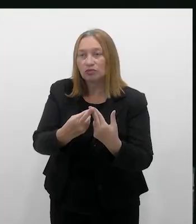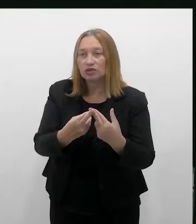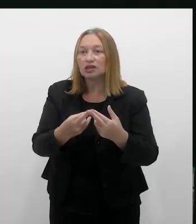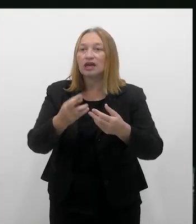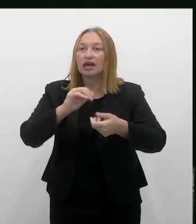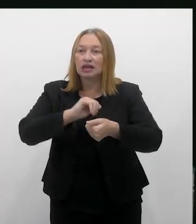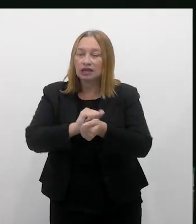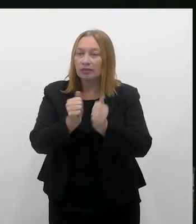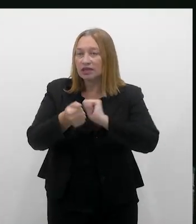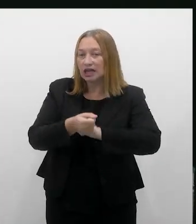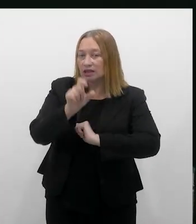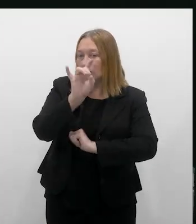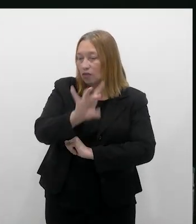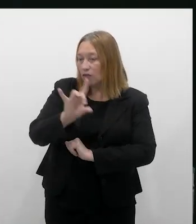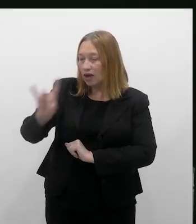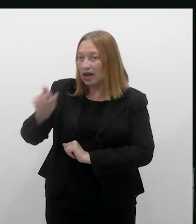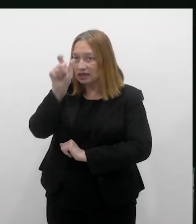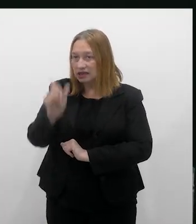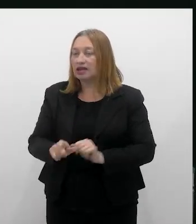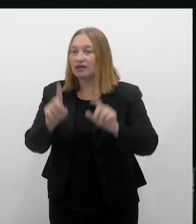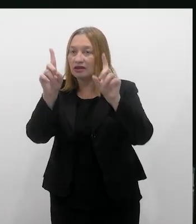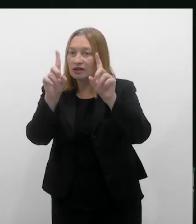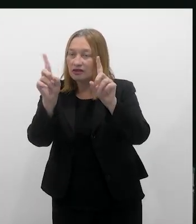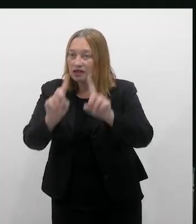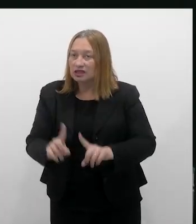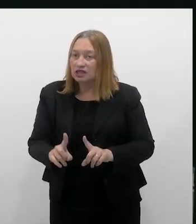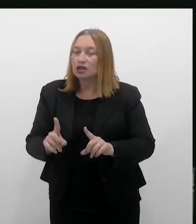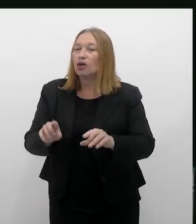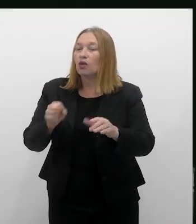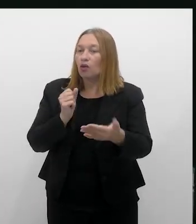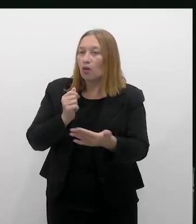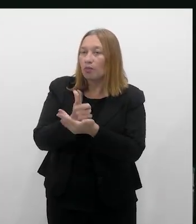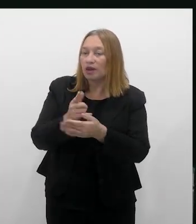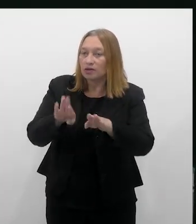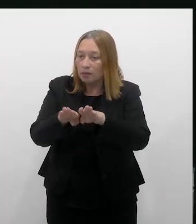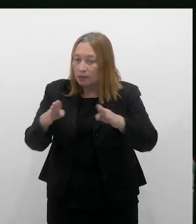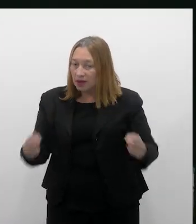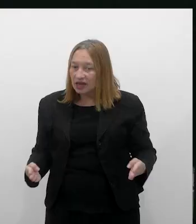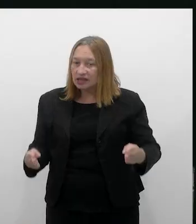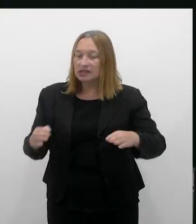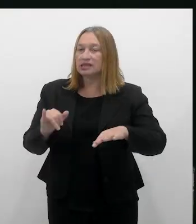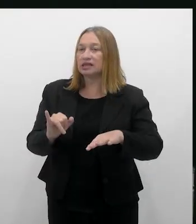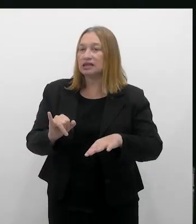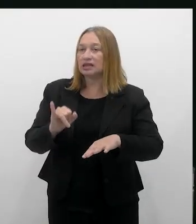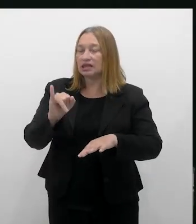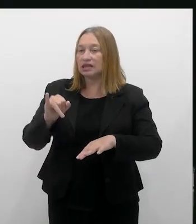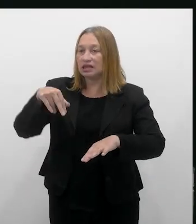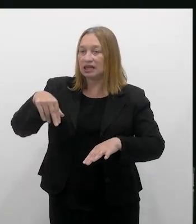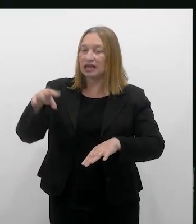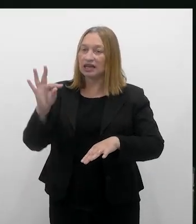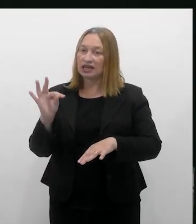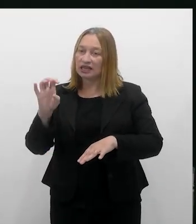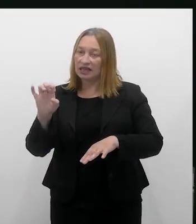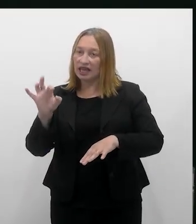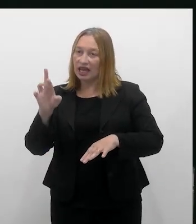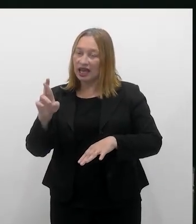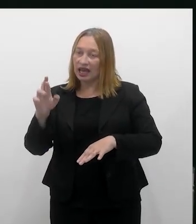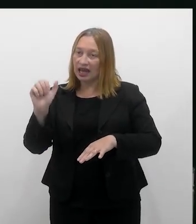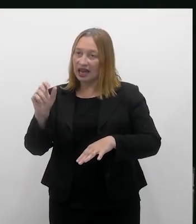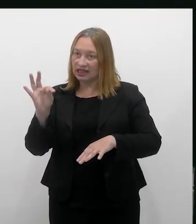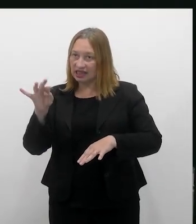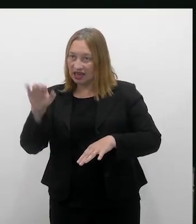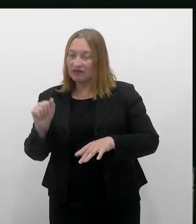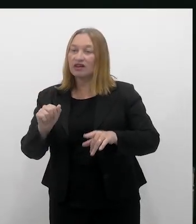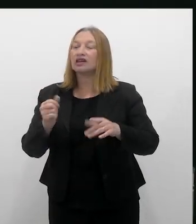de acordo com as deficiências. Compramos mesas interativas, criamos